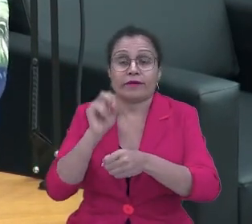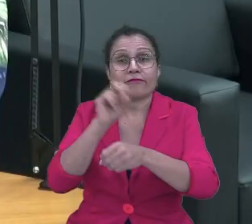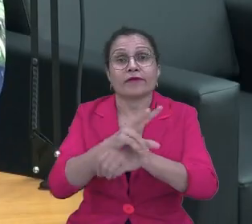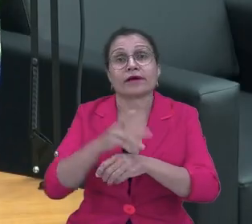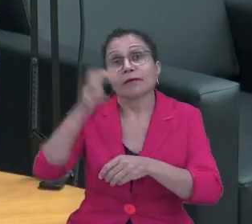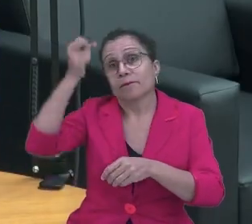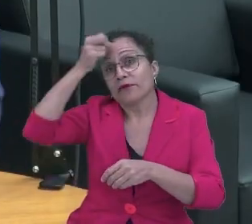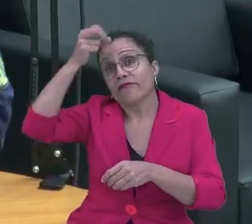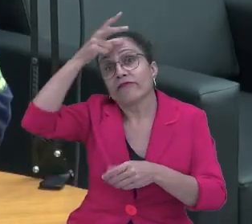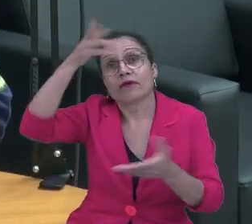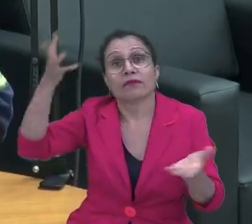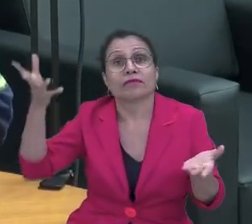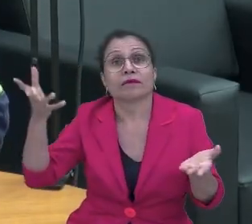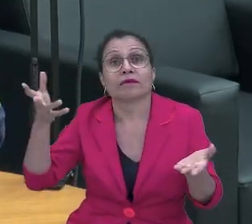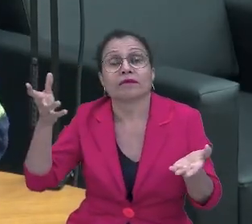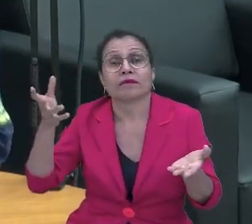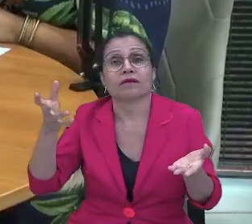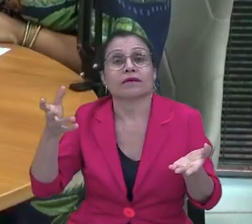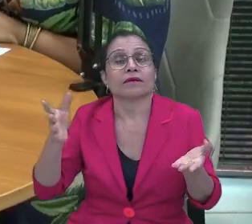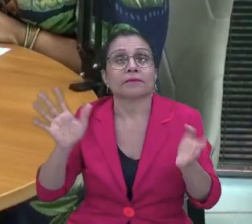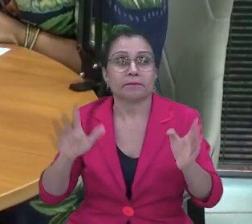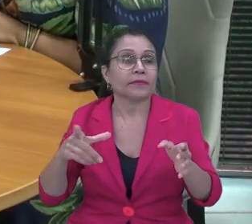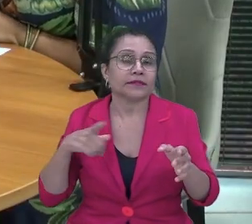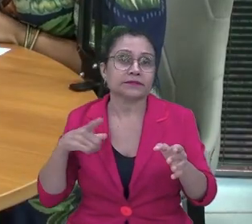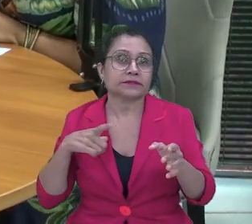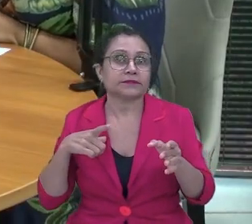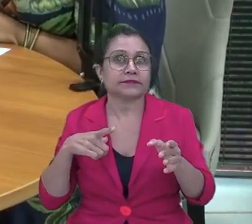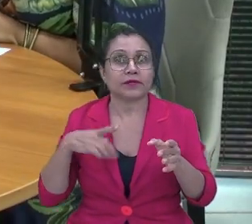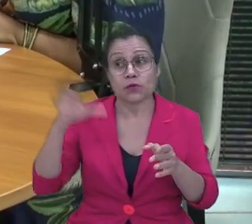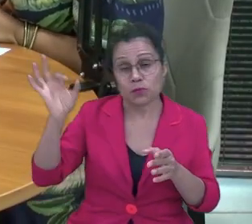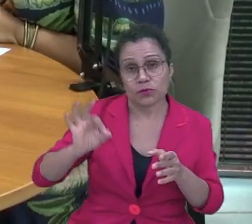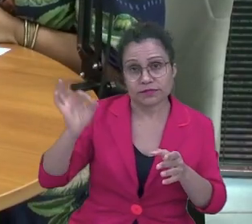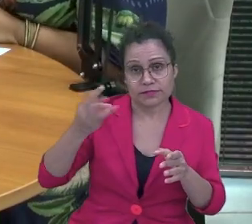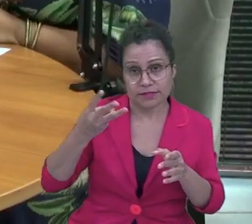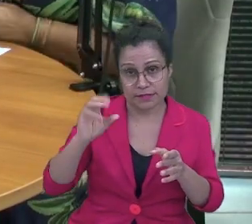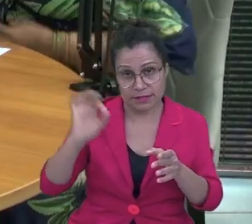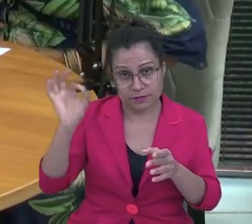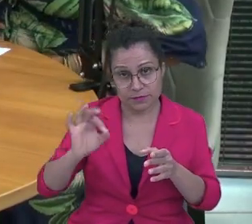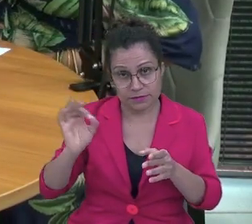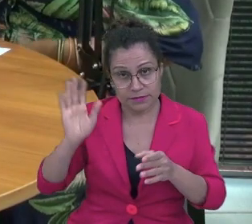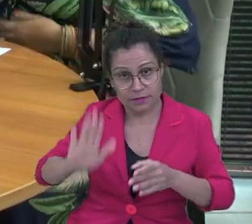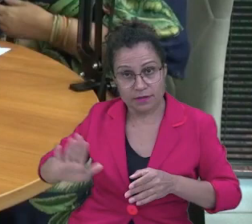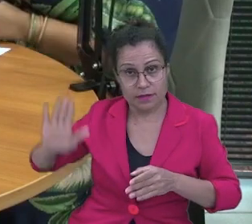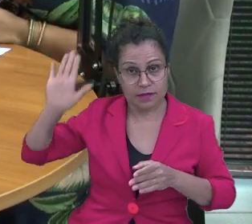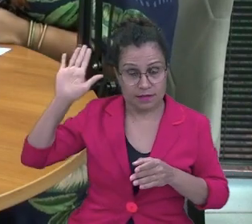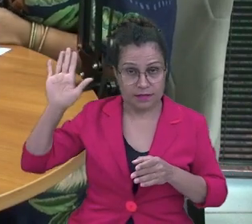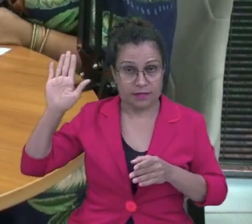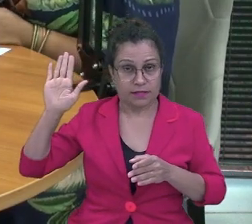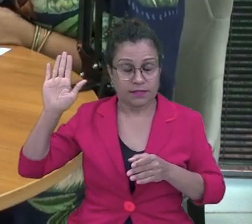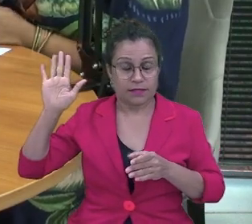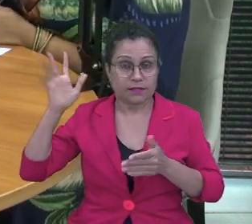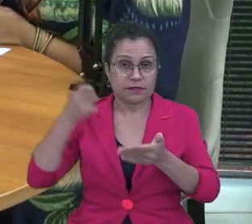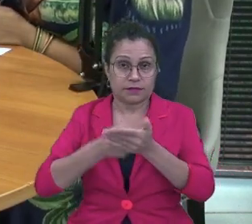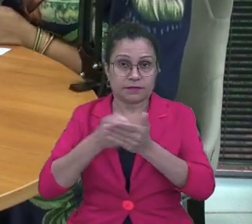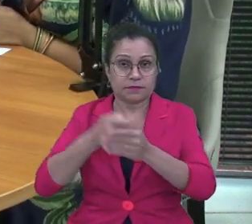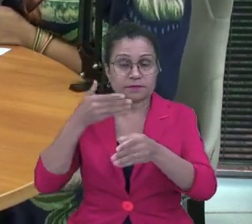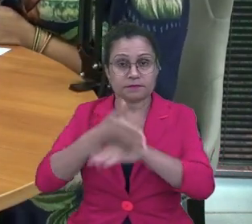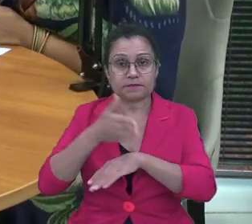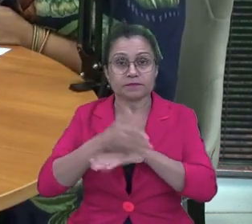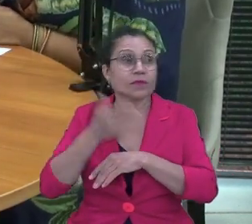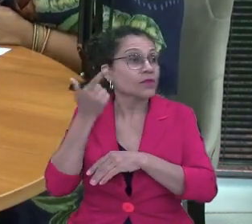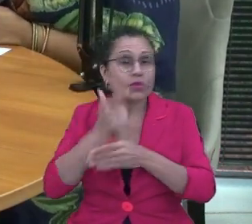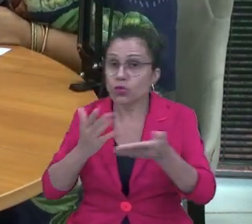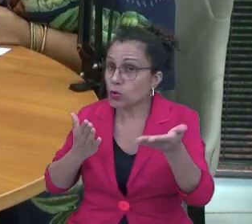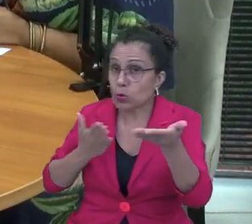como prefeitas. E assim, mas se existe, professora, né, esse percentual, 30% candidatas, que é exigido por participações, não né?